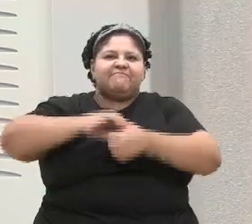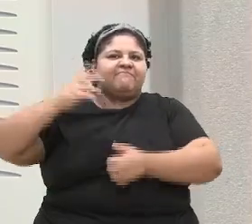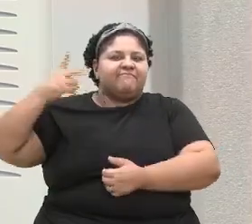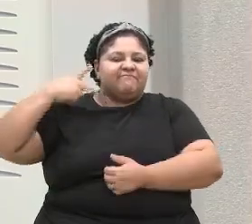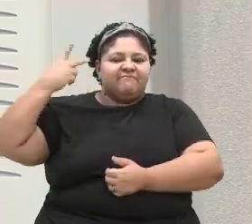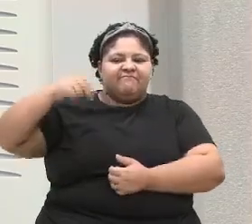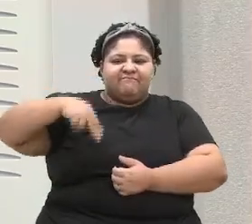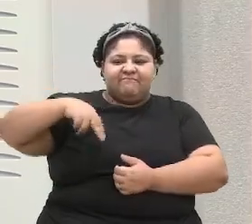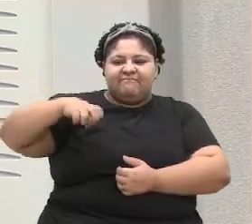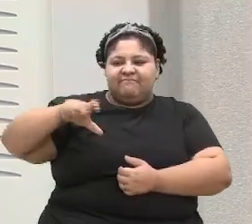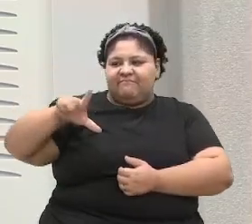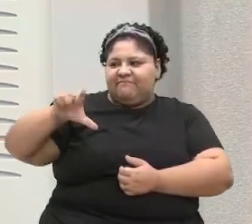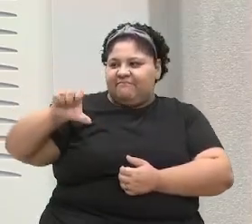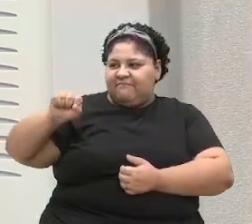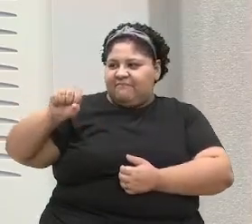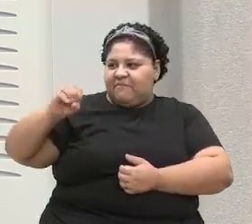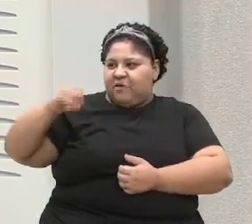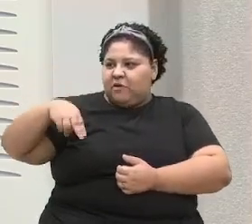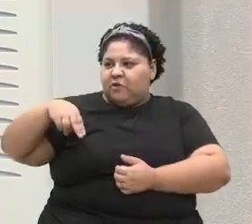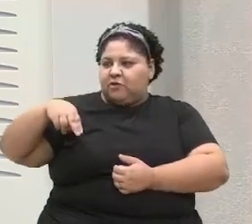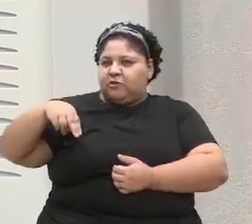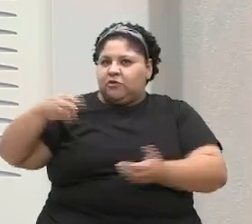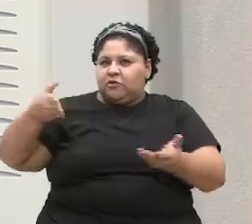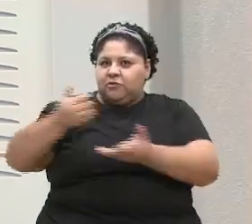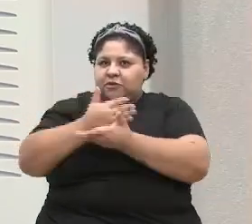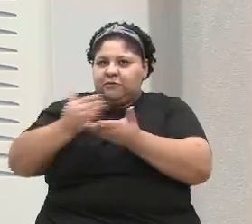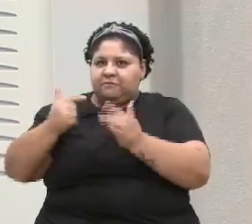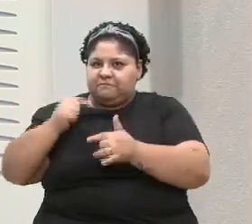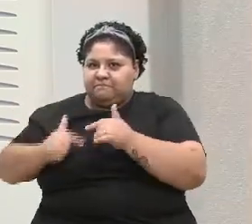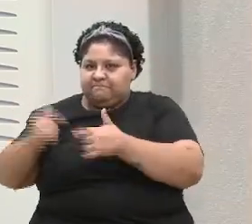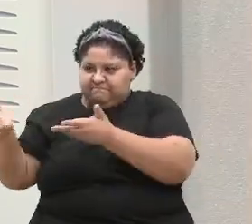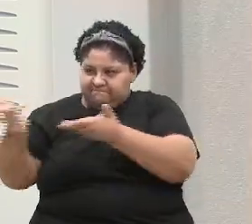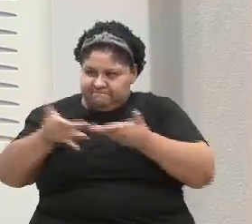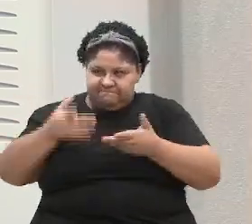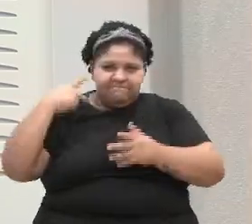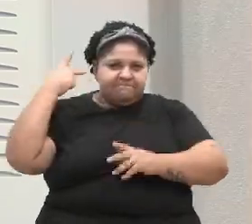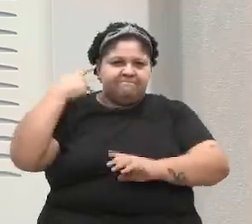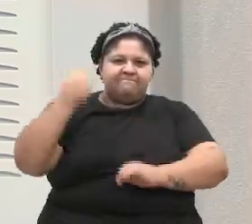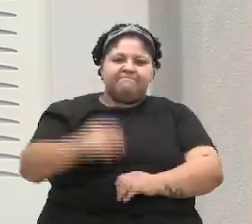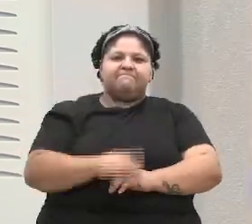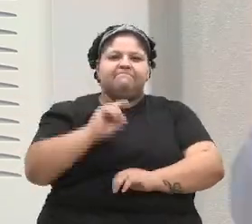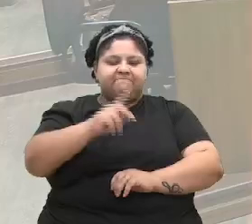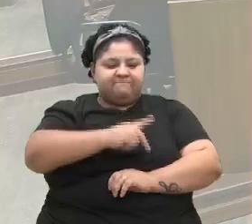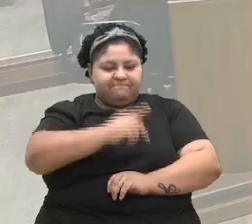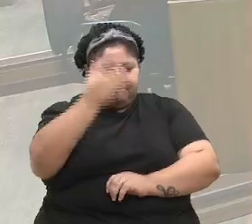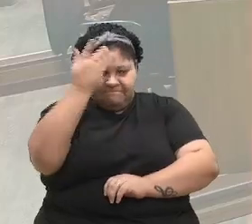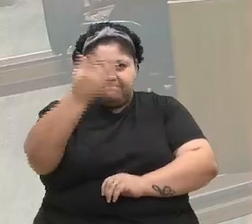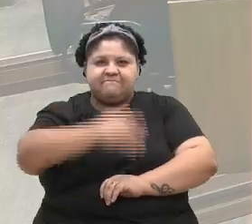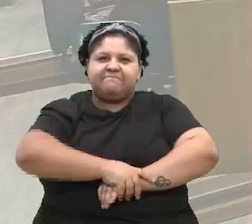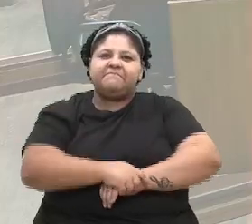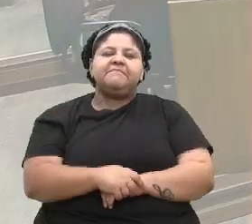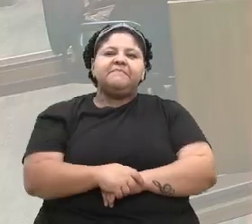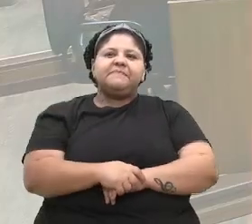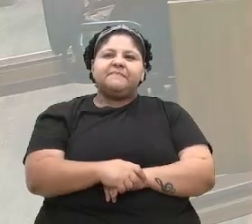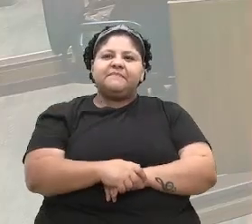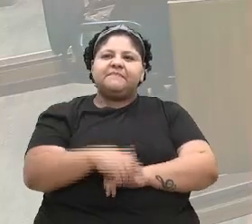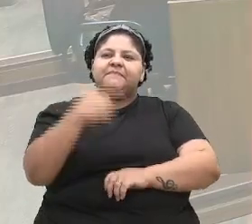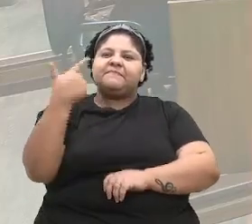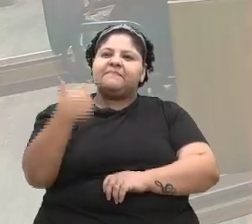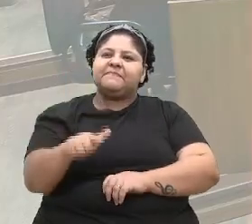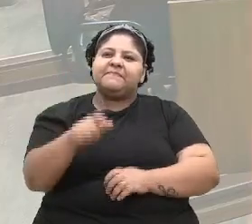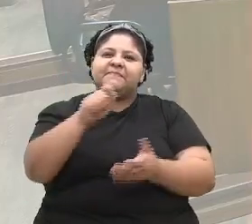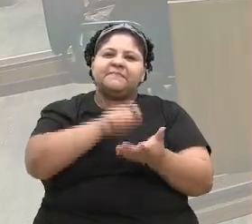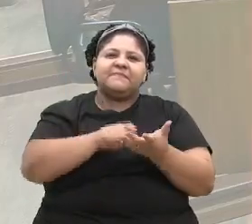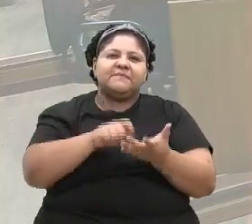Nelson Ascioli, que hoje inicia os trabalhos. Seja bem-vindo, vereador. Era isso, presidente. Obrigado. Próxima inscrita,